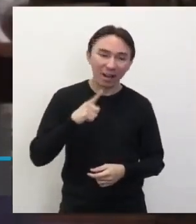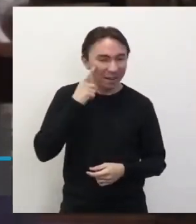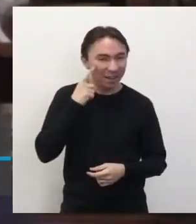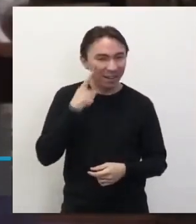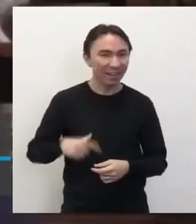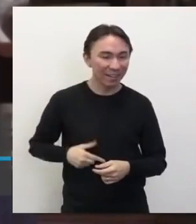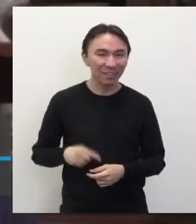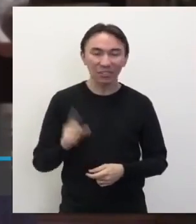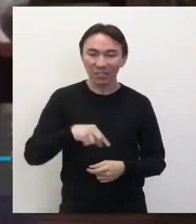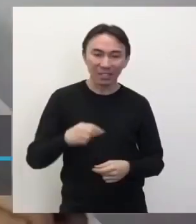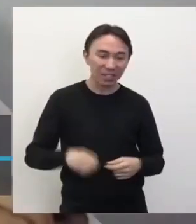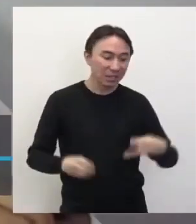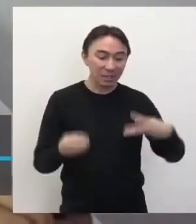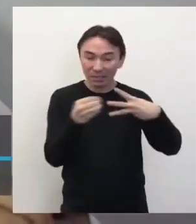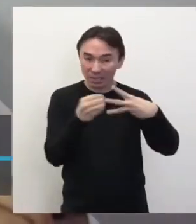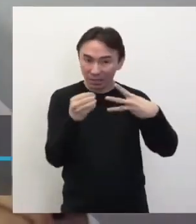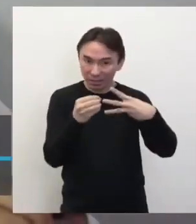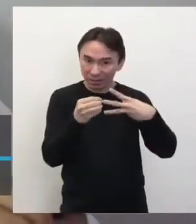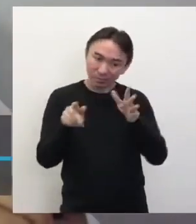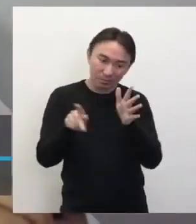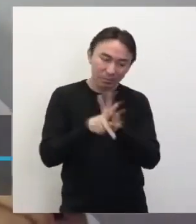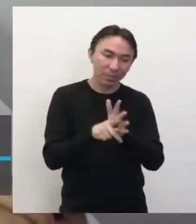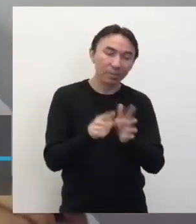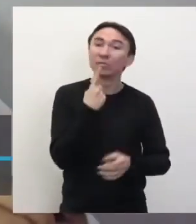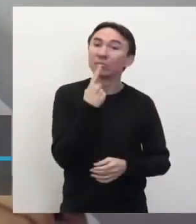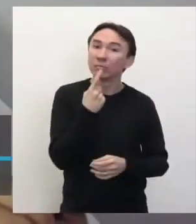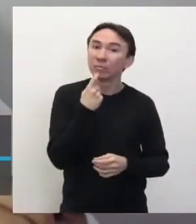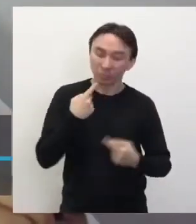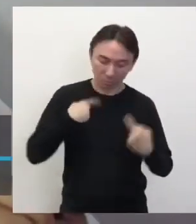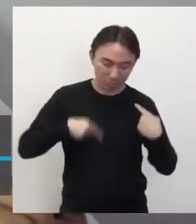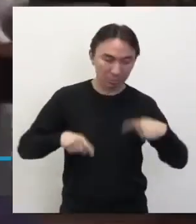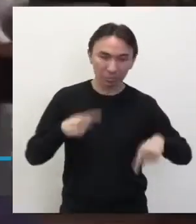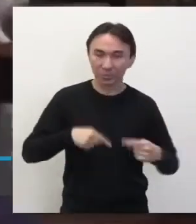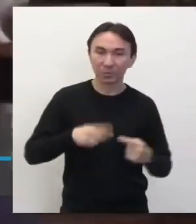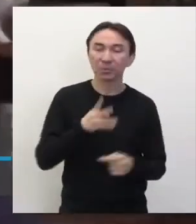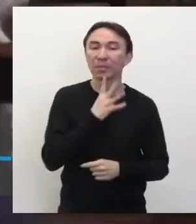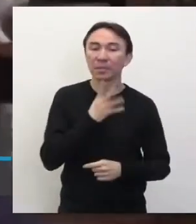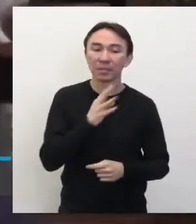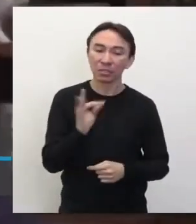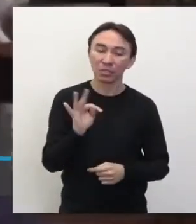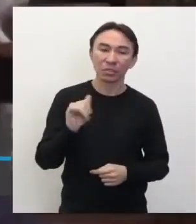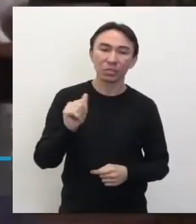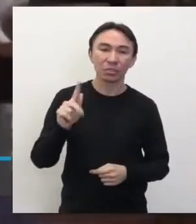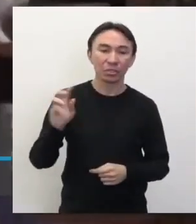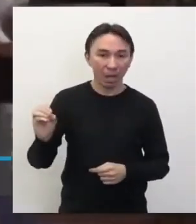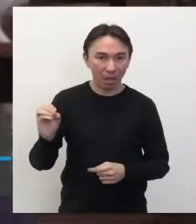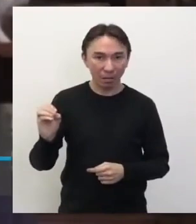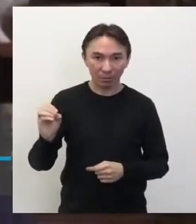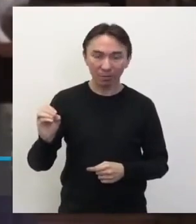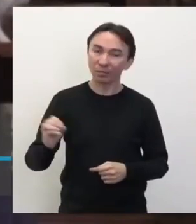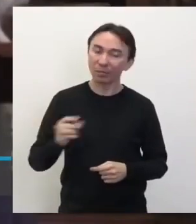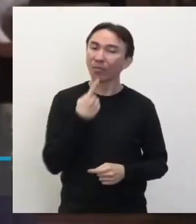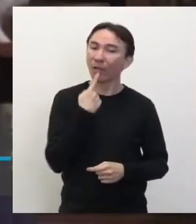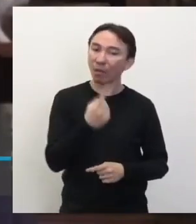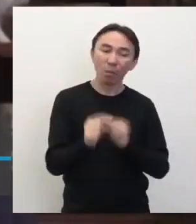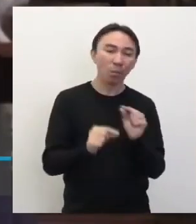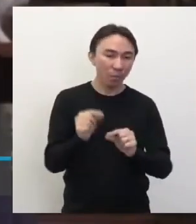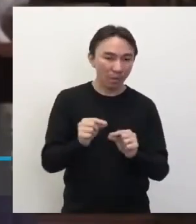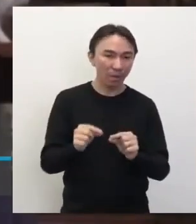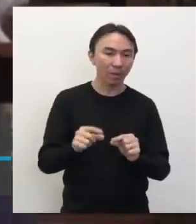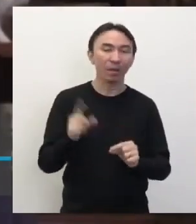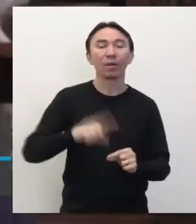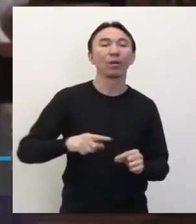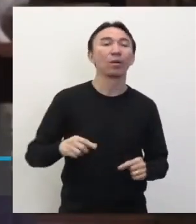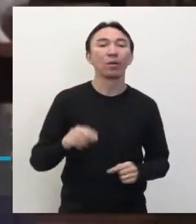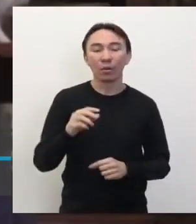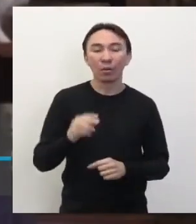sangue, oba. né? O Tiago também, né, que ele é aluno da Prutaís, ele colocou que ele conhece as